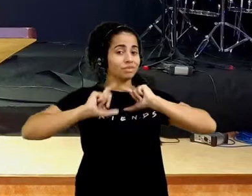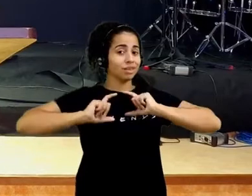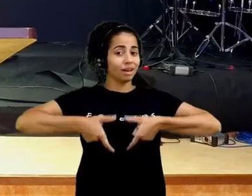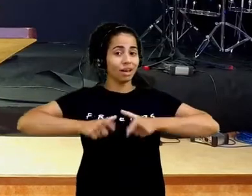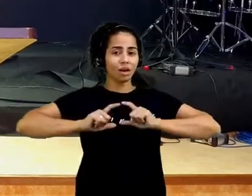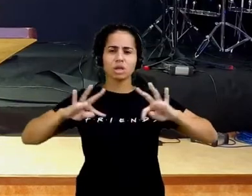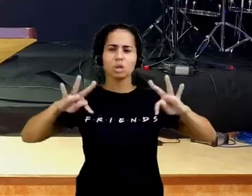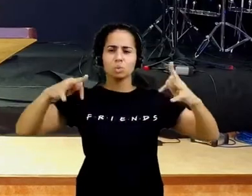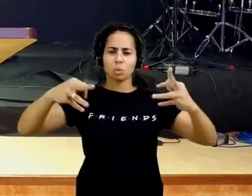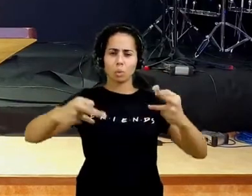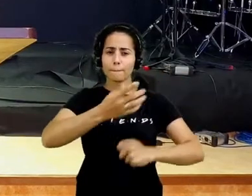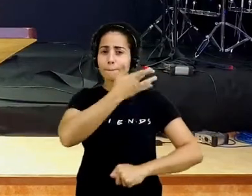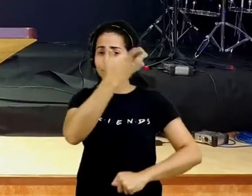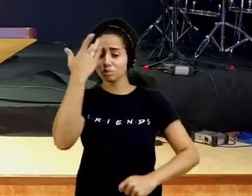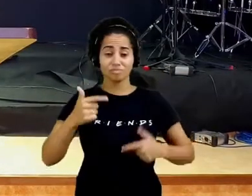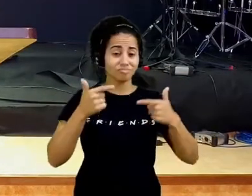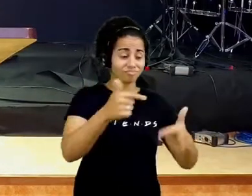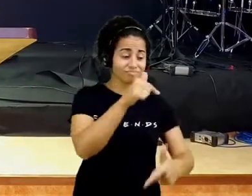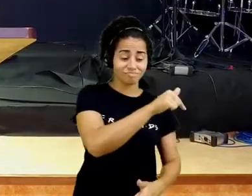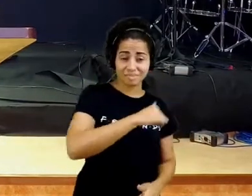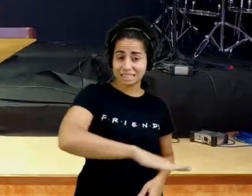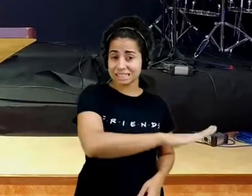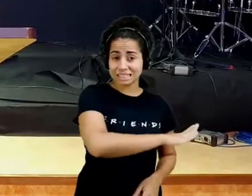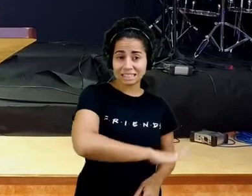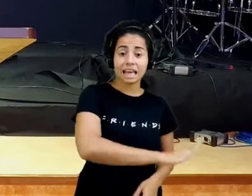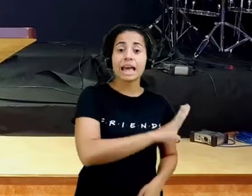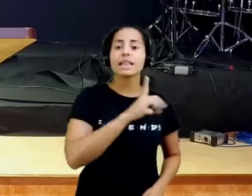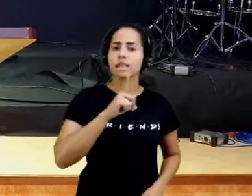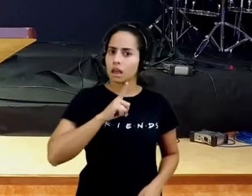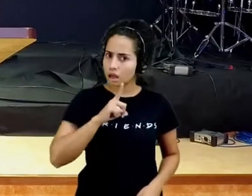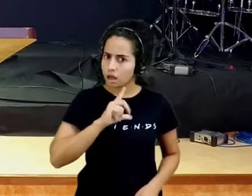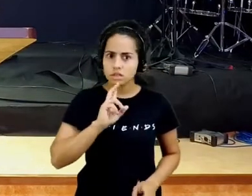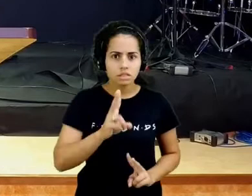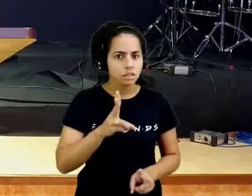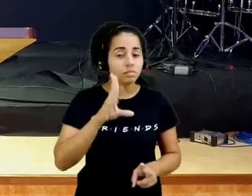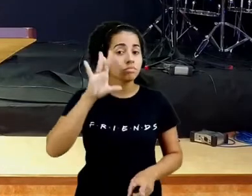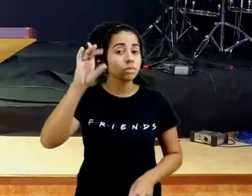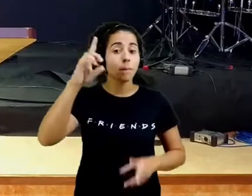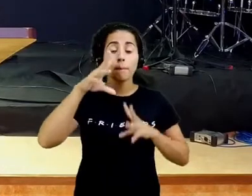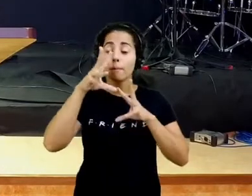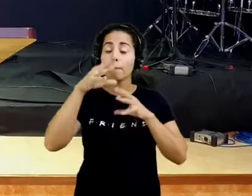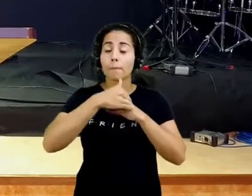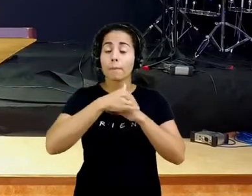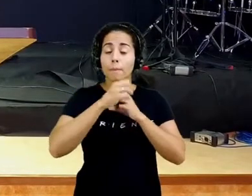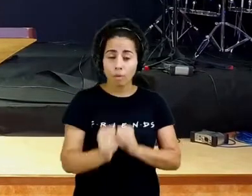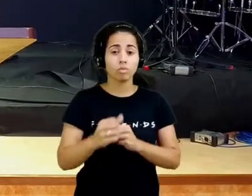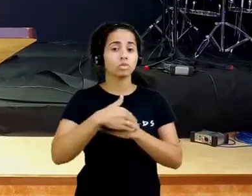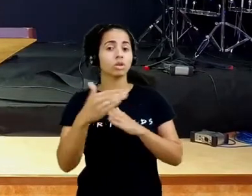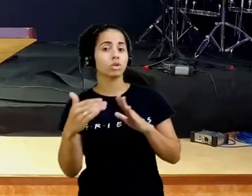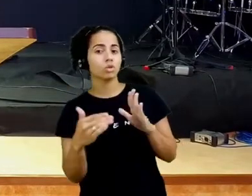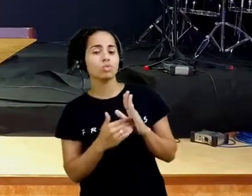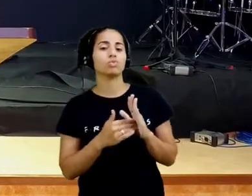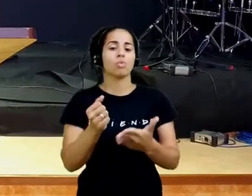que todos estavam enfrentando, há um Deus que pode todas as coisas, que age ao